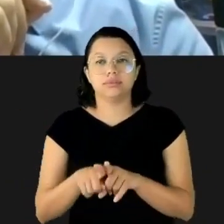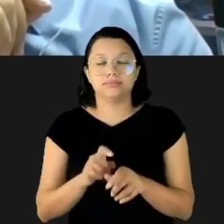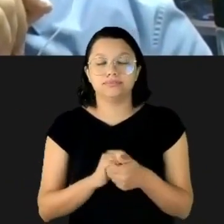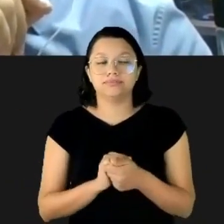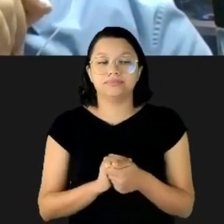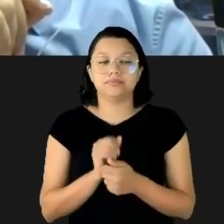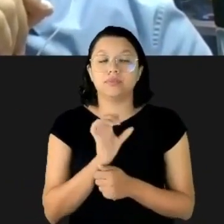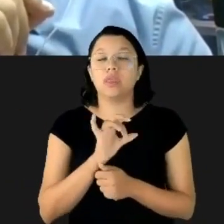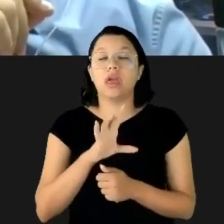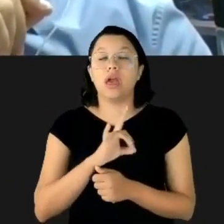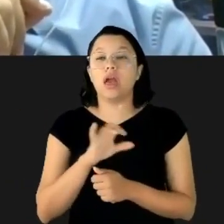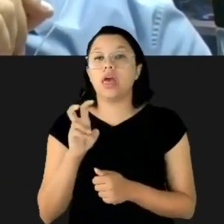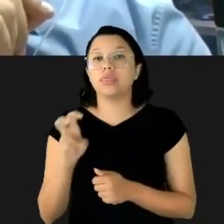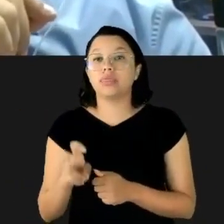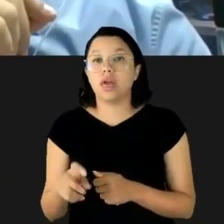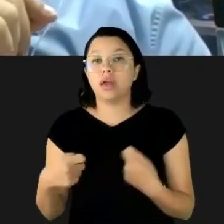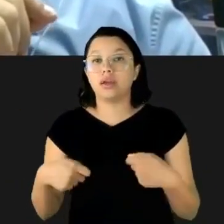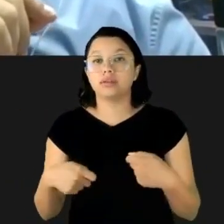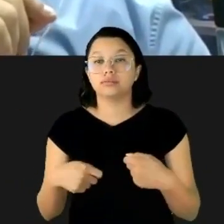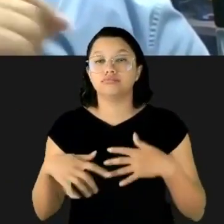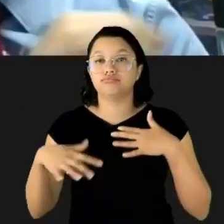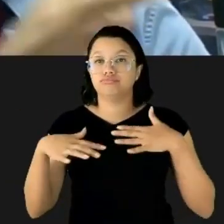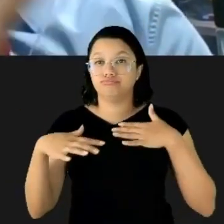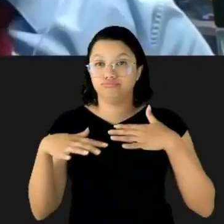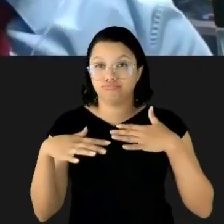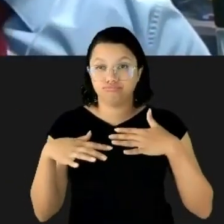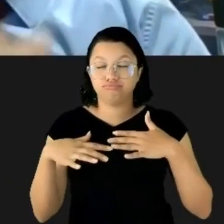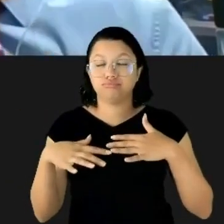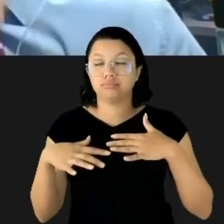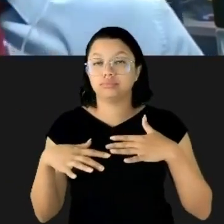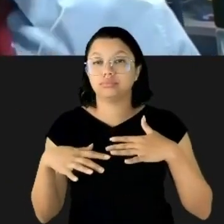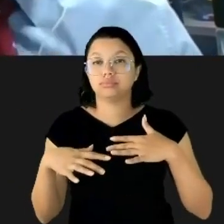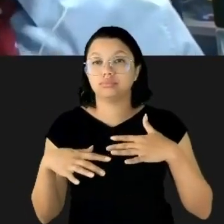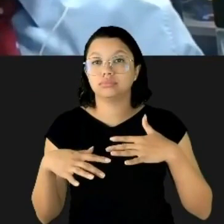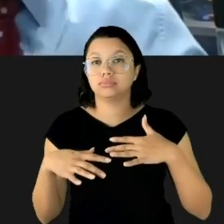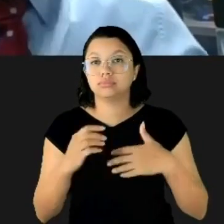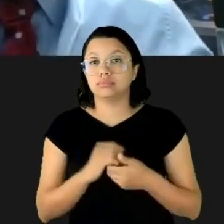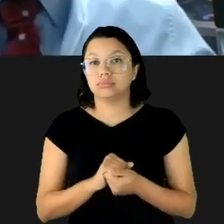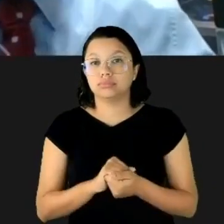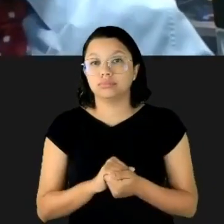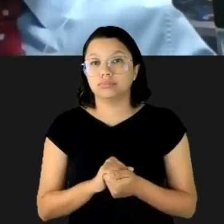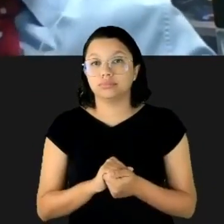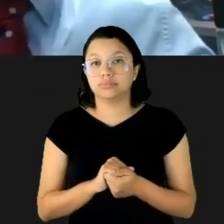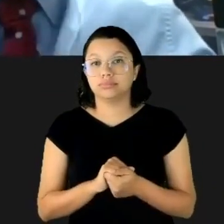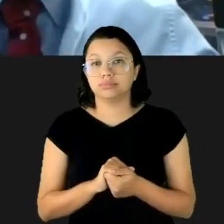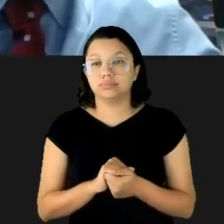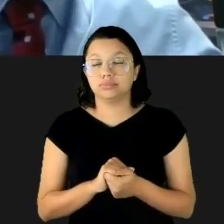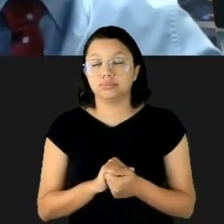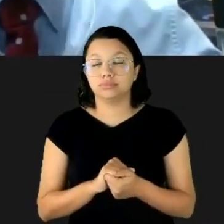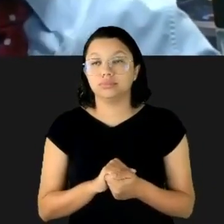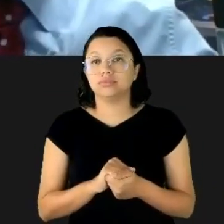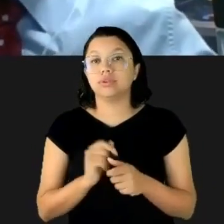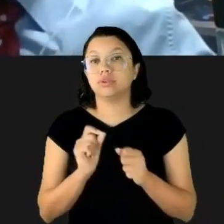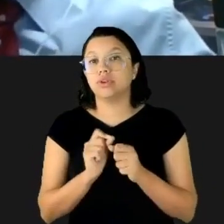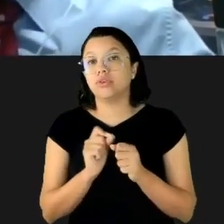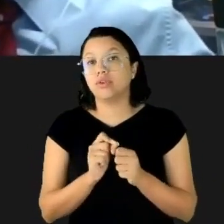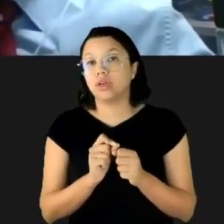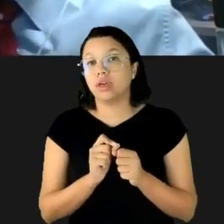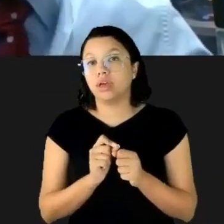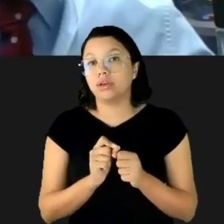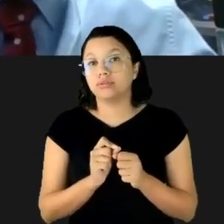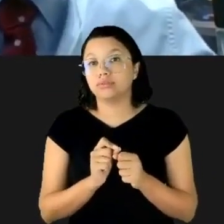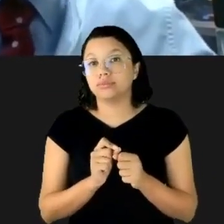e que cada vez que ele precisa se movimentar ele ele é feito dessa